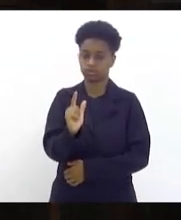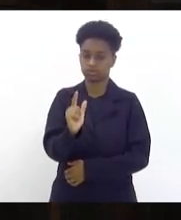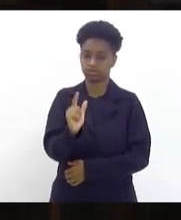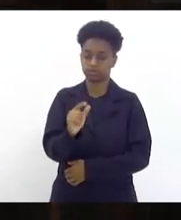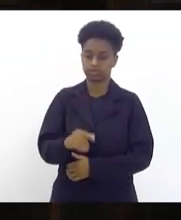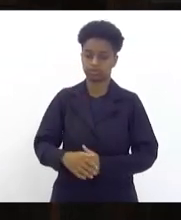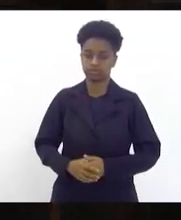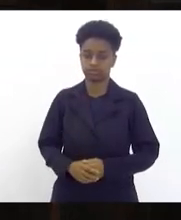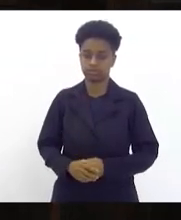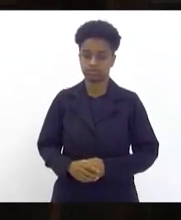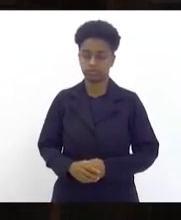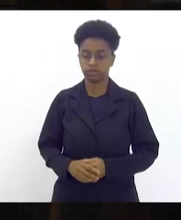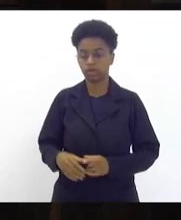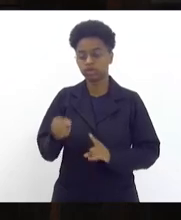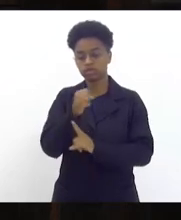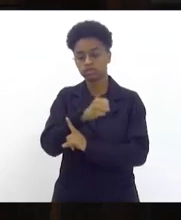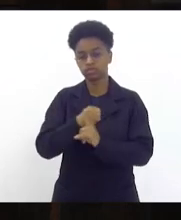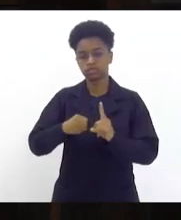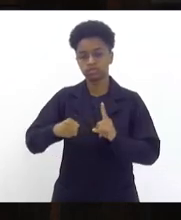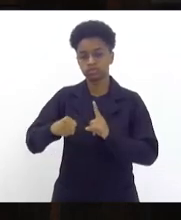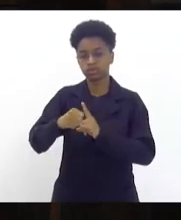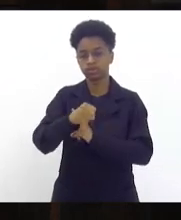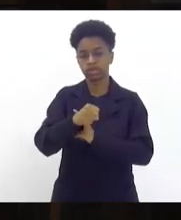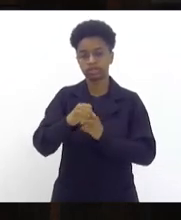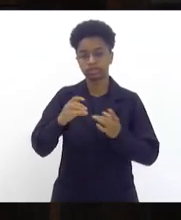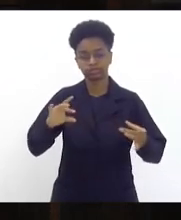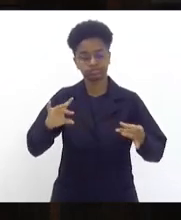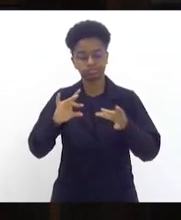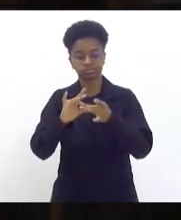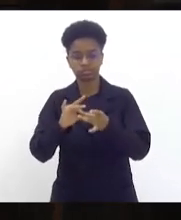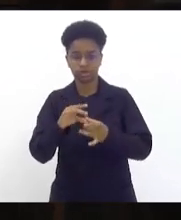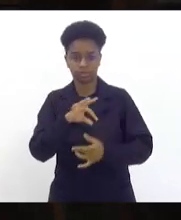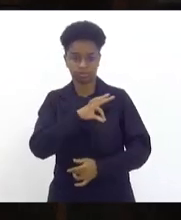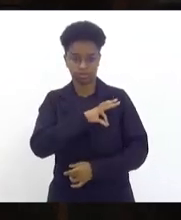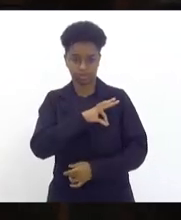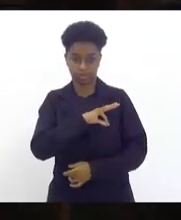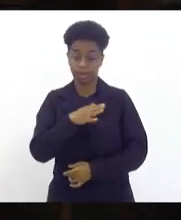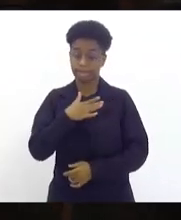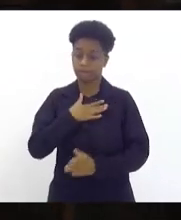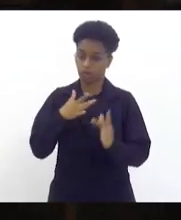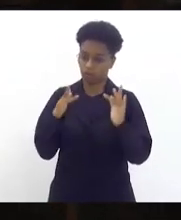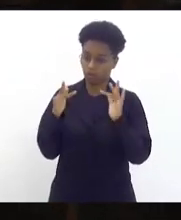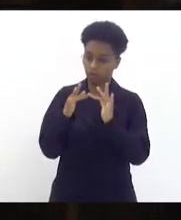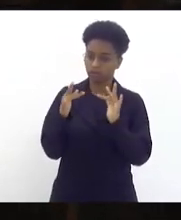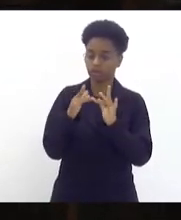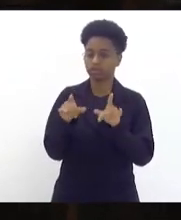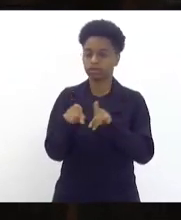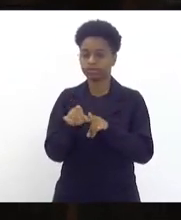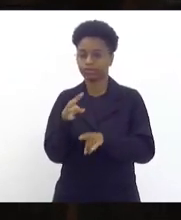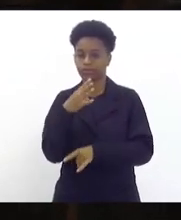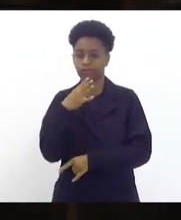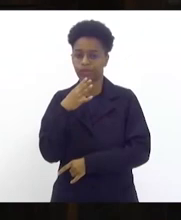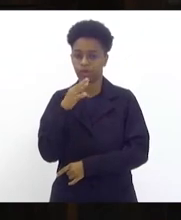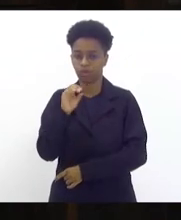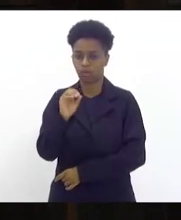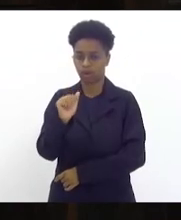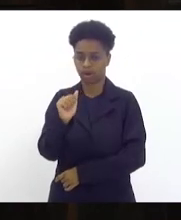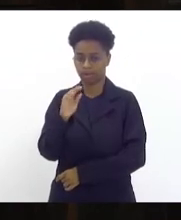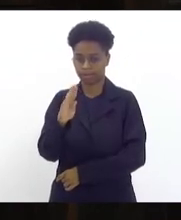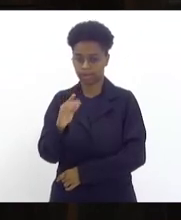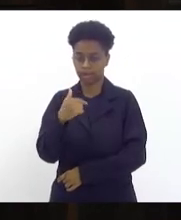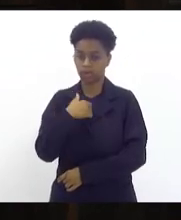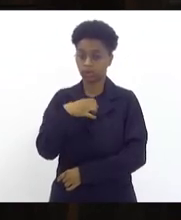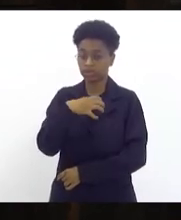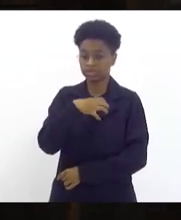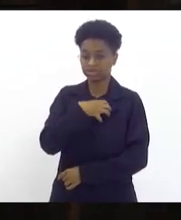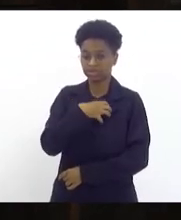estreitar a sociedade com a polícia pelo meu contato meu conhecimento na OAB Eu sinto